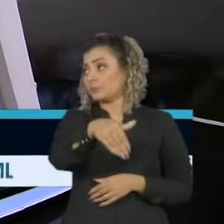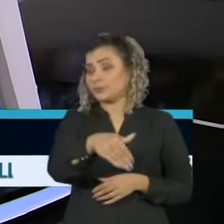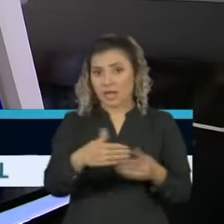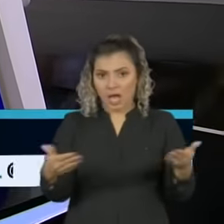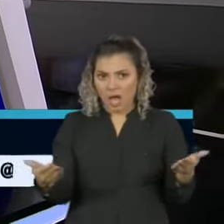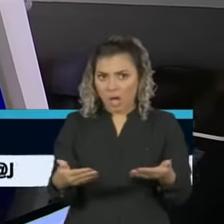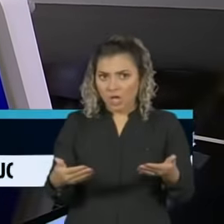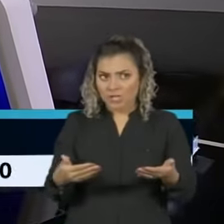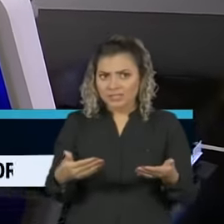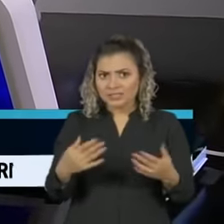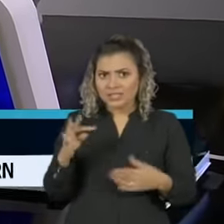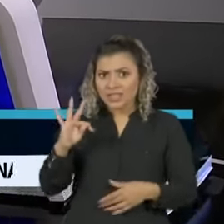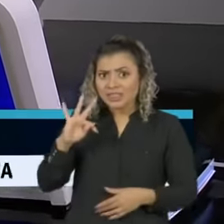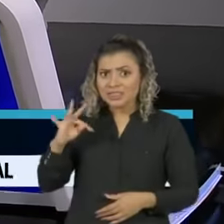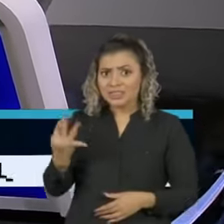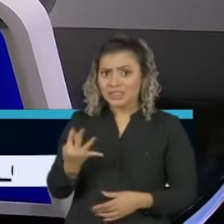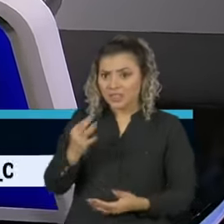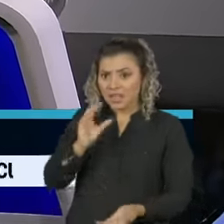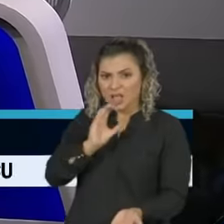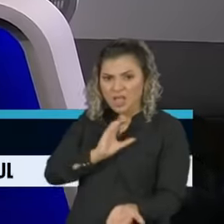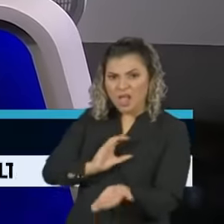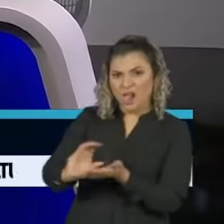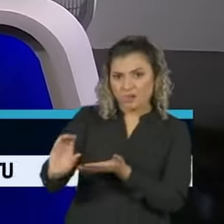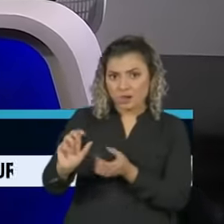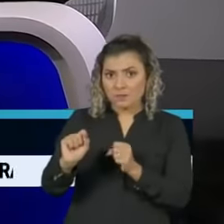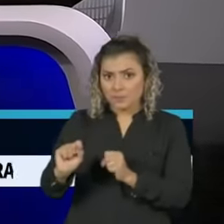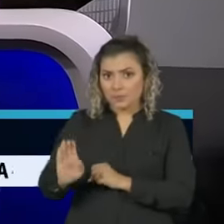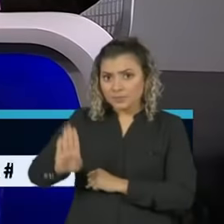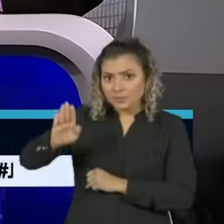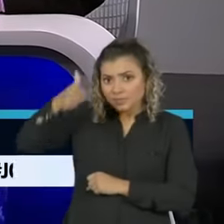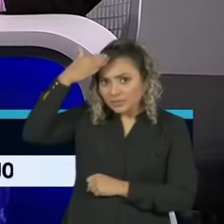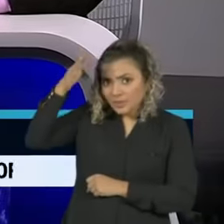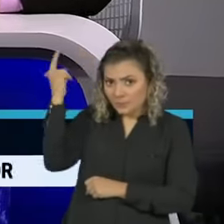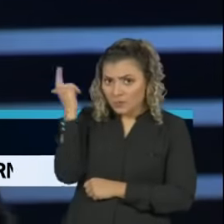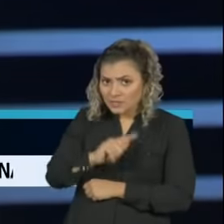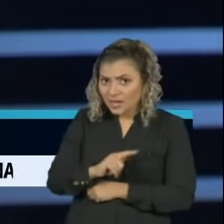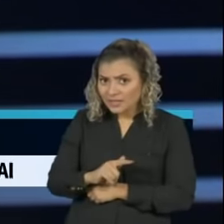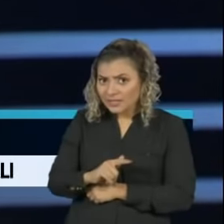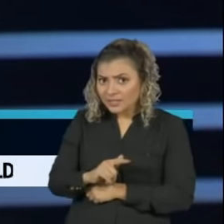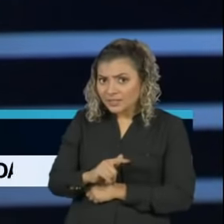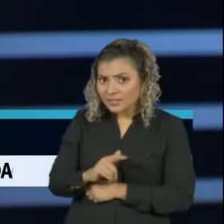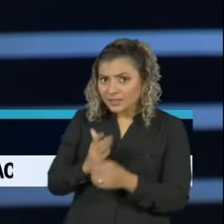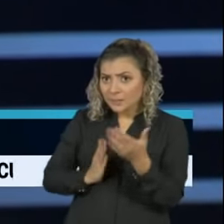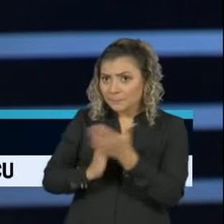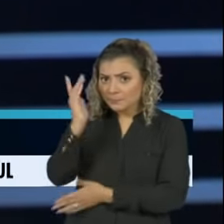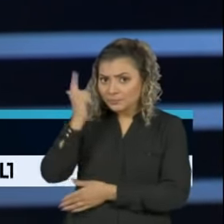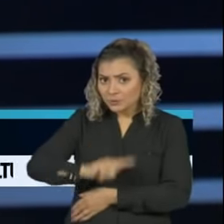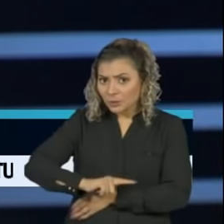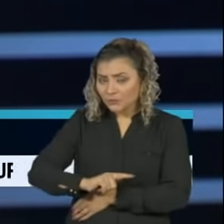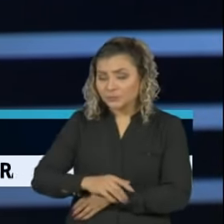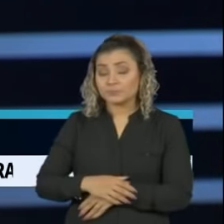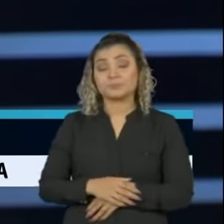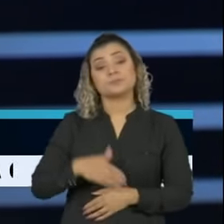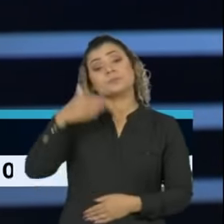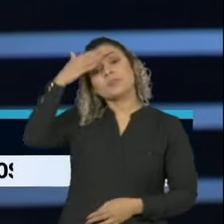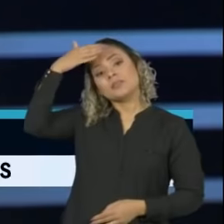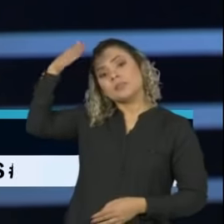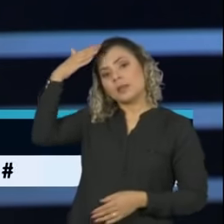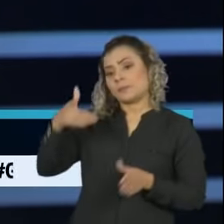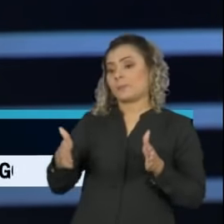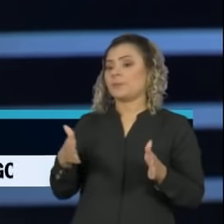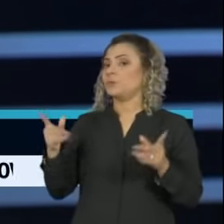essa injeção trilionária garante a reeleição de Donald Trump? Eu acho que o Donald Trump está numa situação